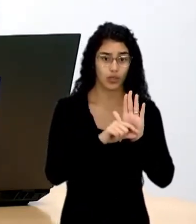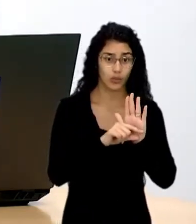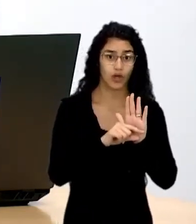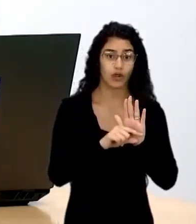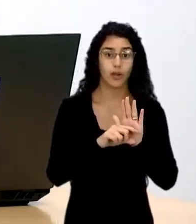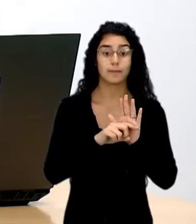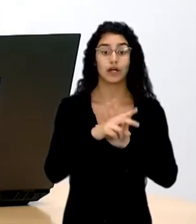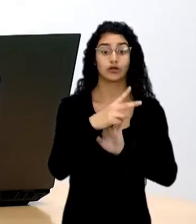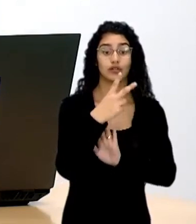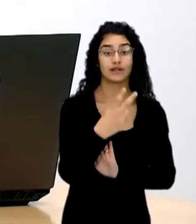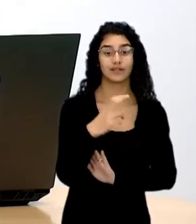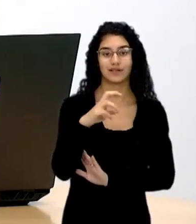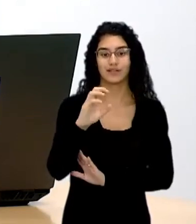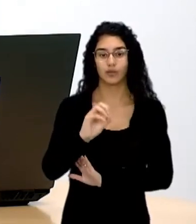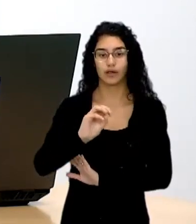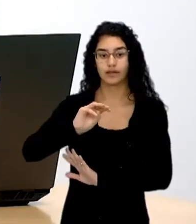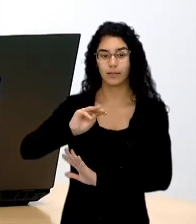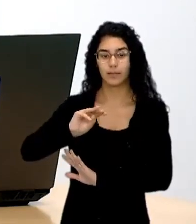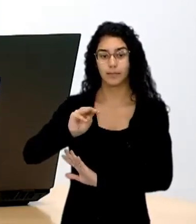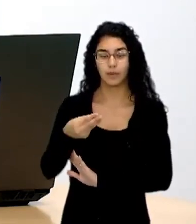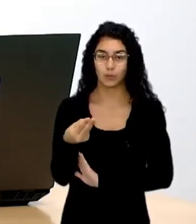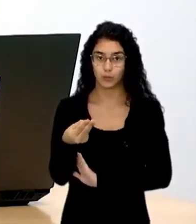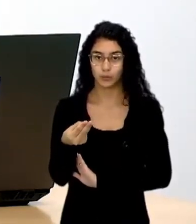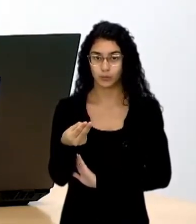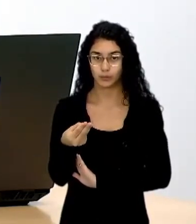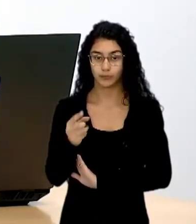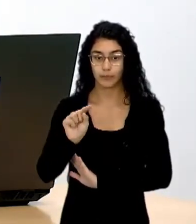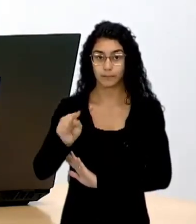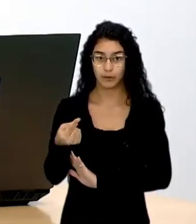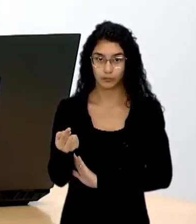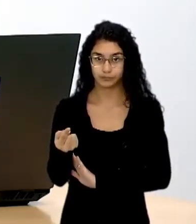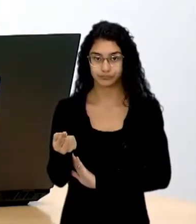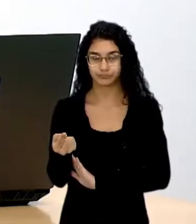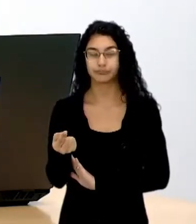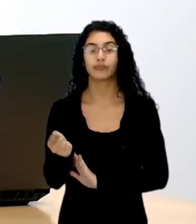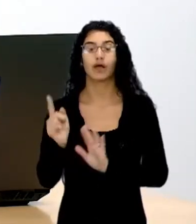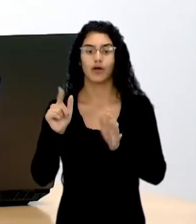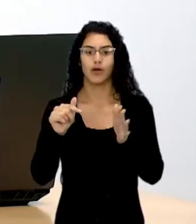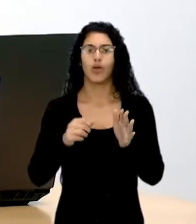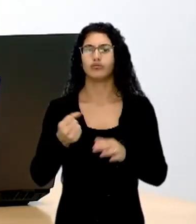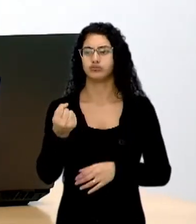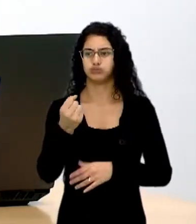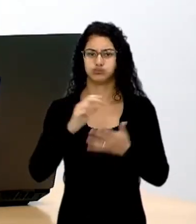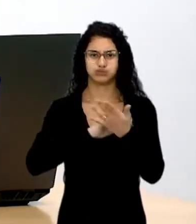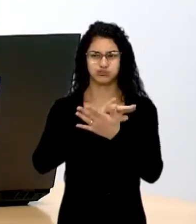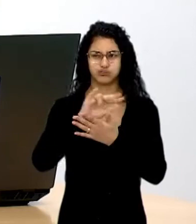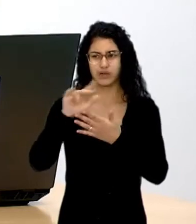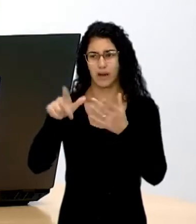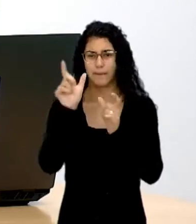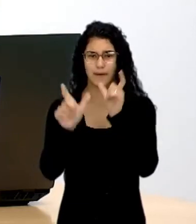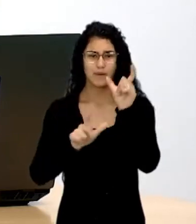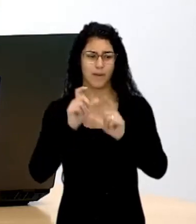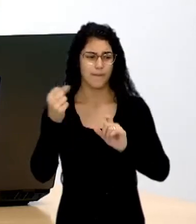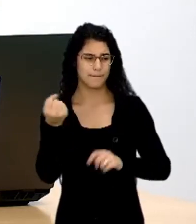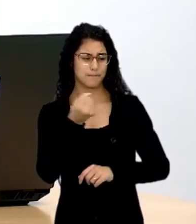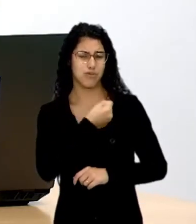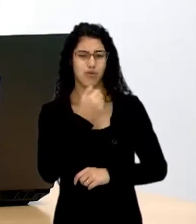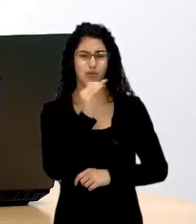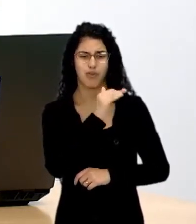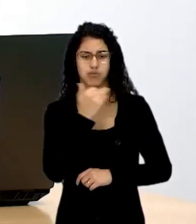para 250 mil. Então, foi uma grande matança e nós temos até